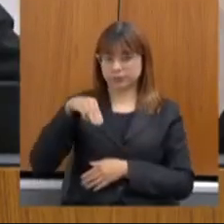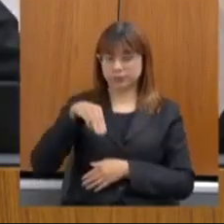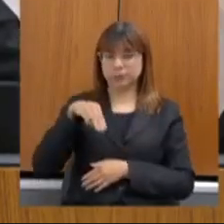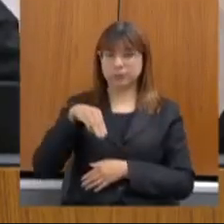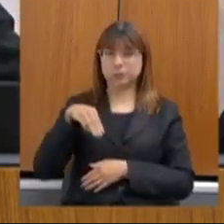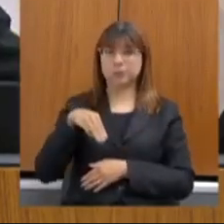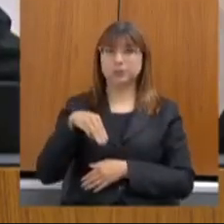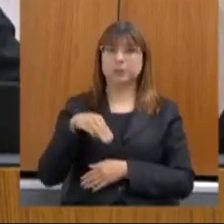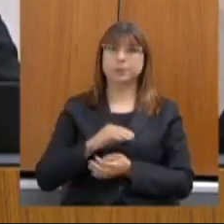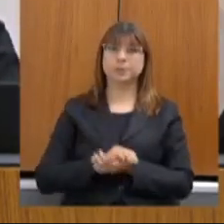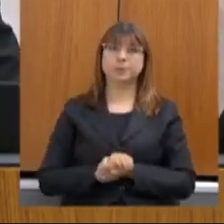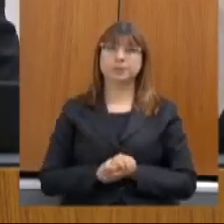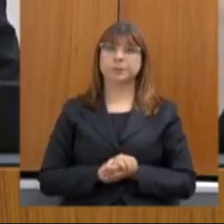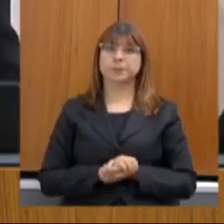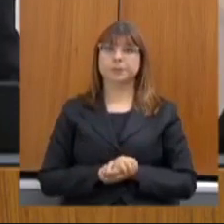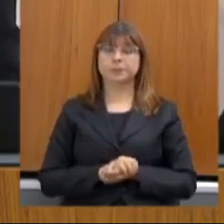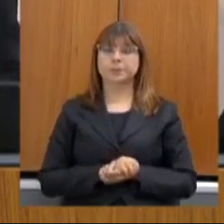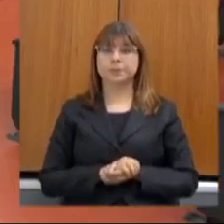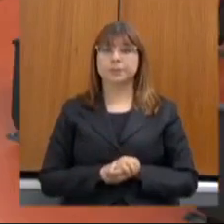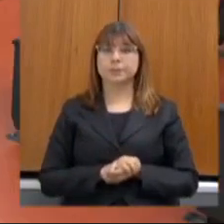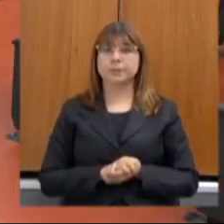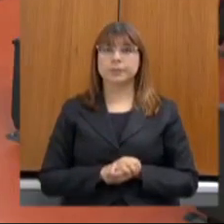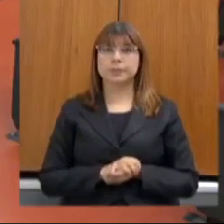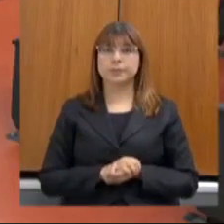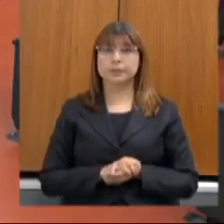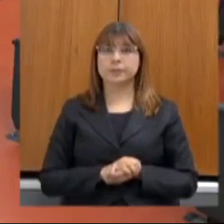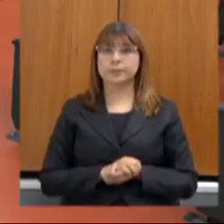formular as suas considerações iniciais